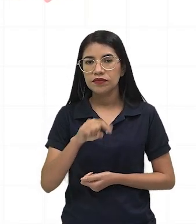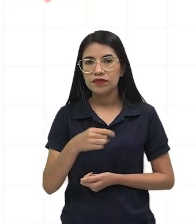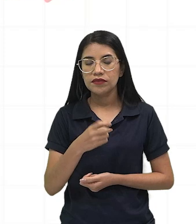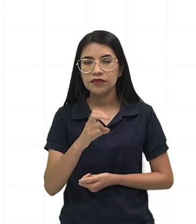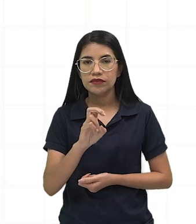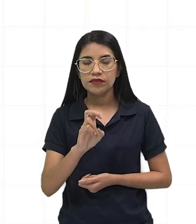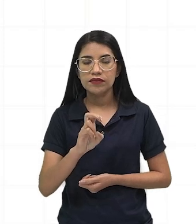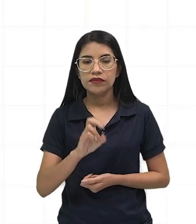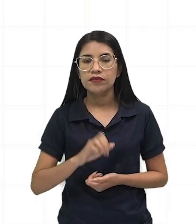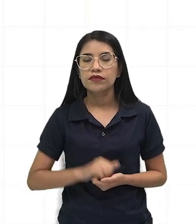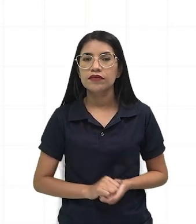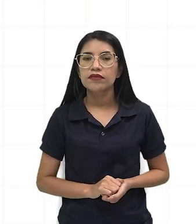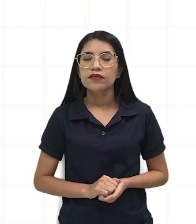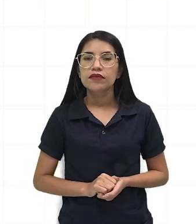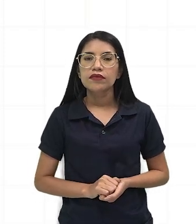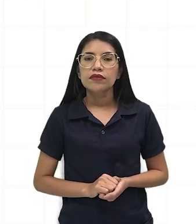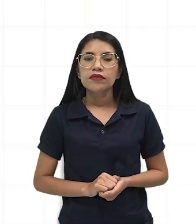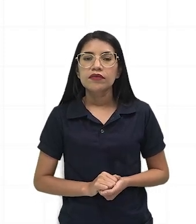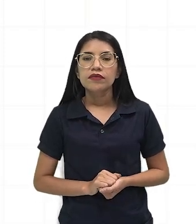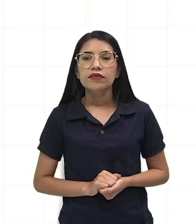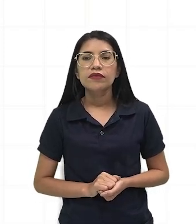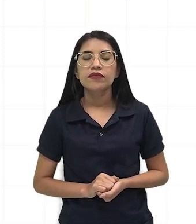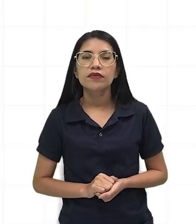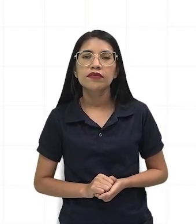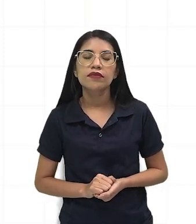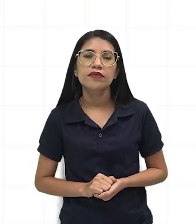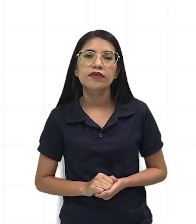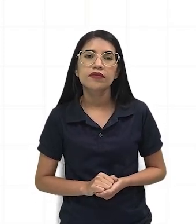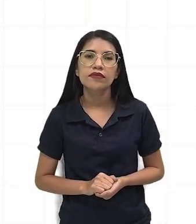8,5, beleza? Bota lá,